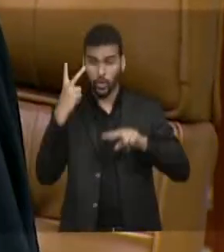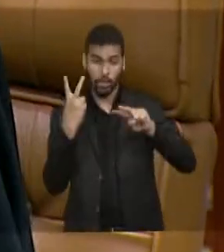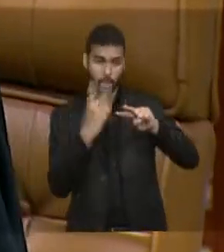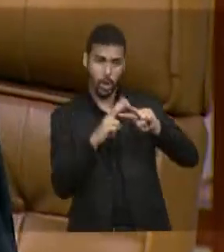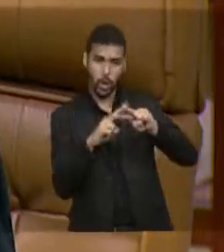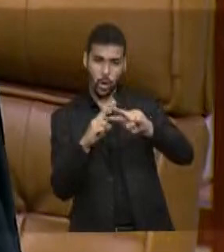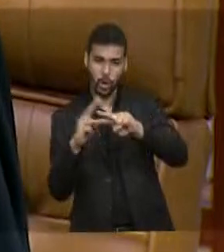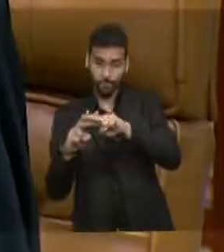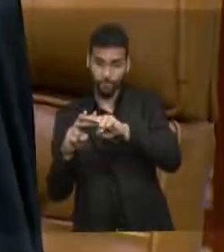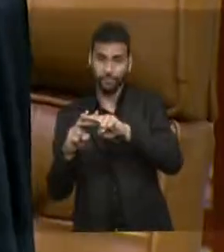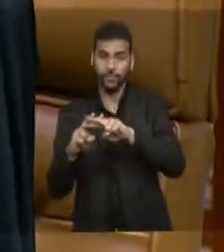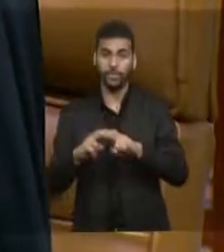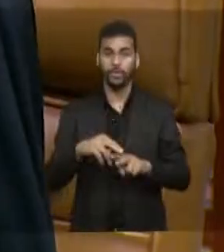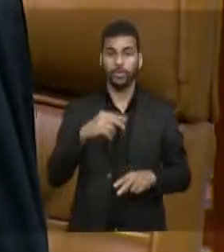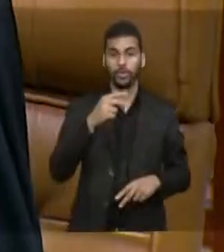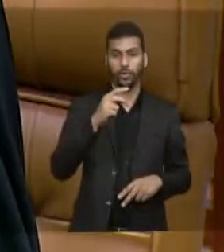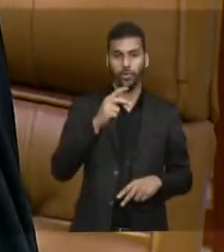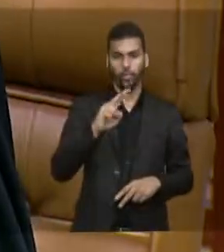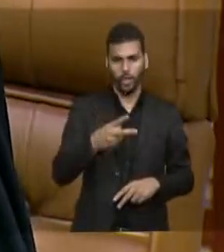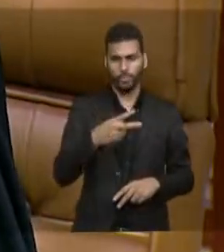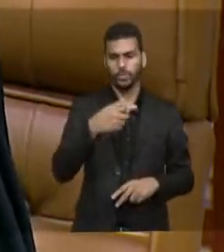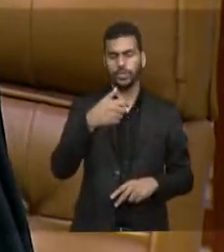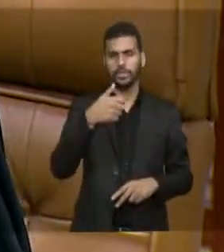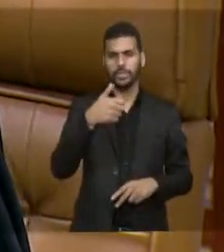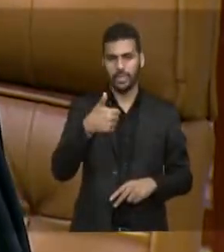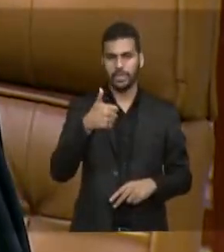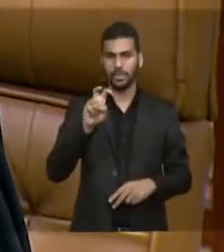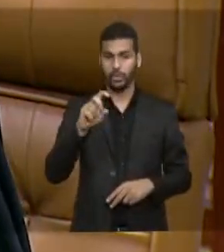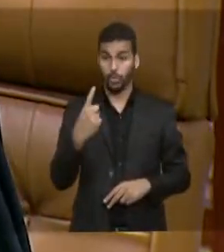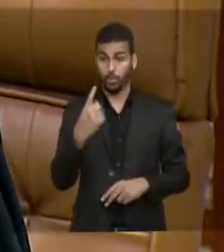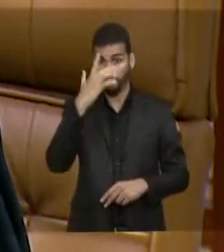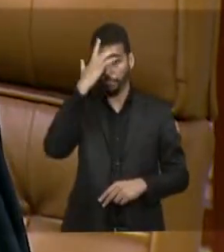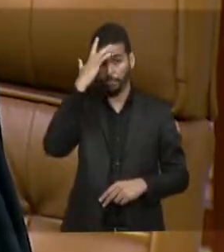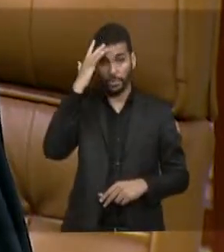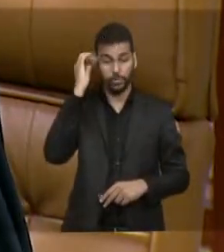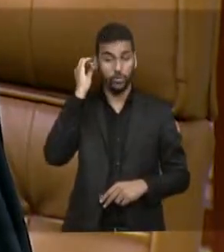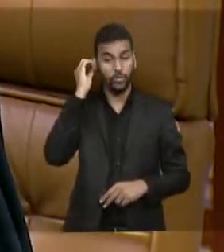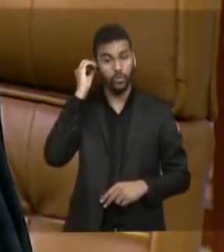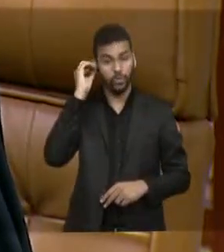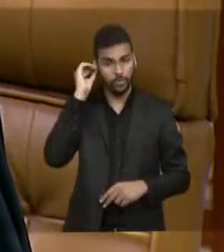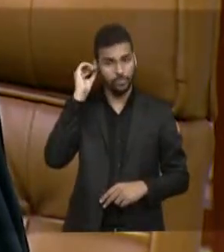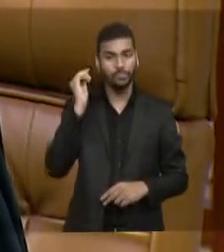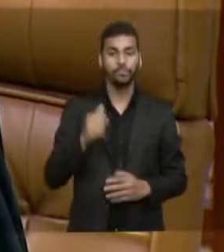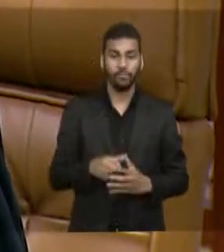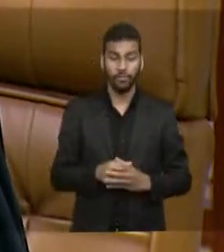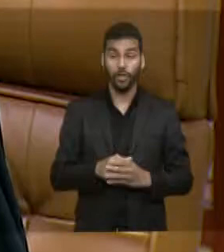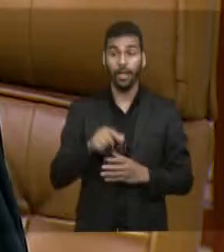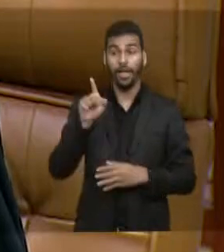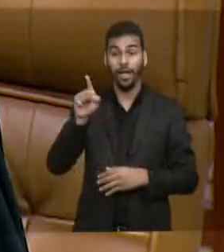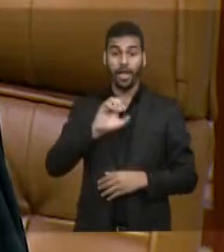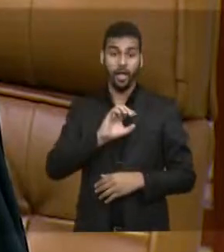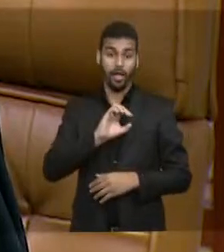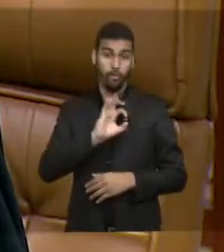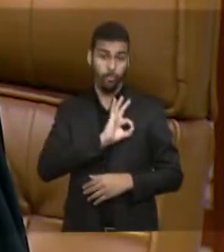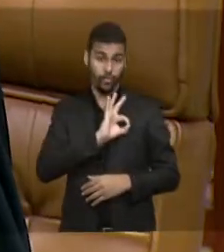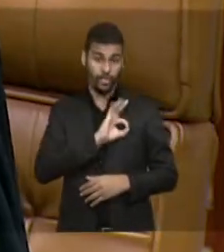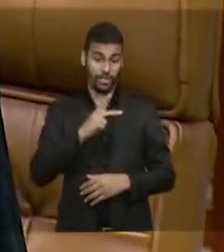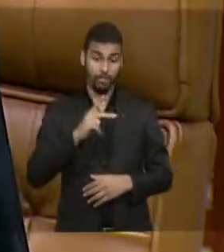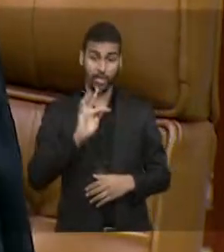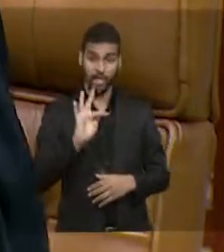dessas 1151 é pessoas imediatamente a pedido da própria Polícia Federal eu